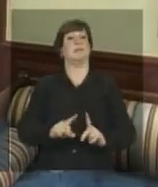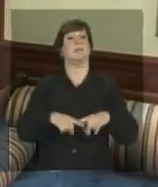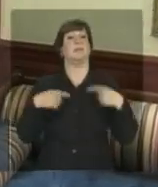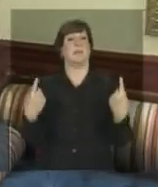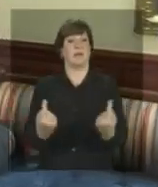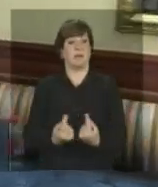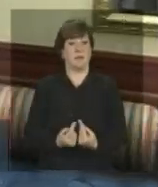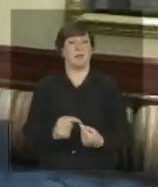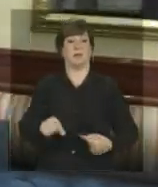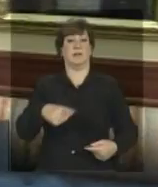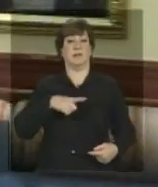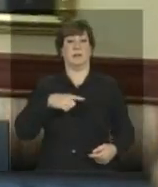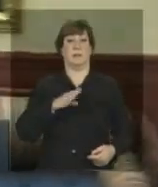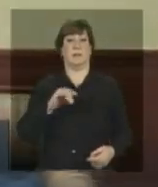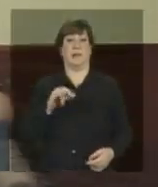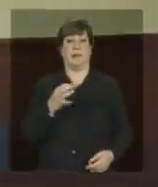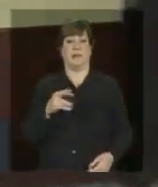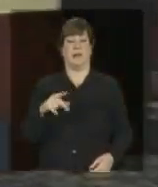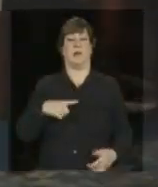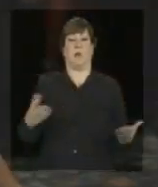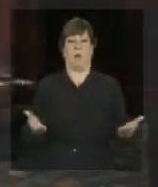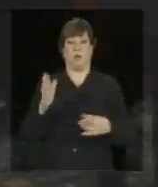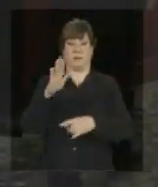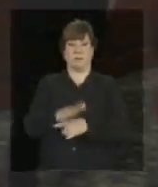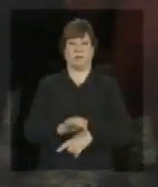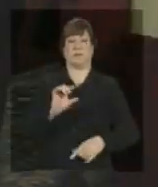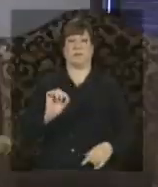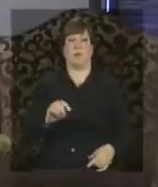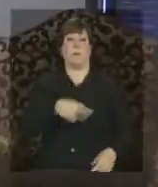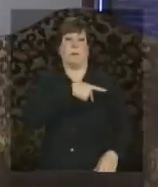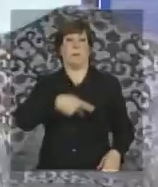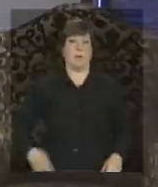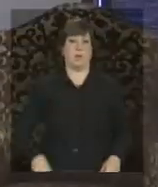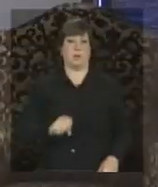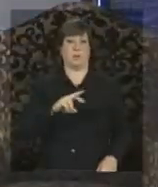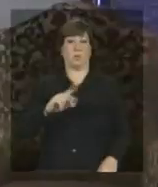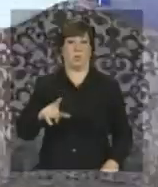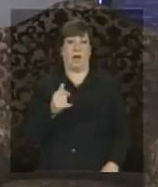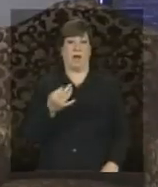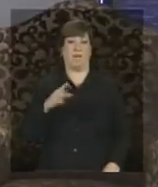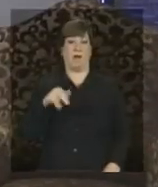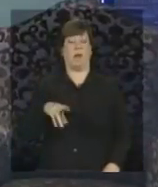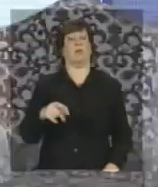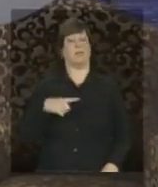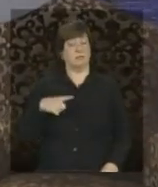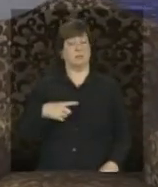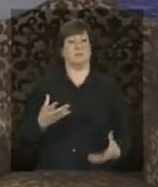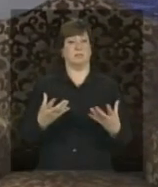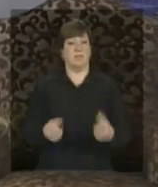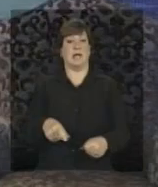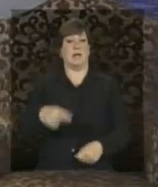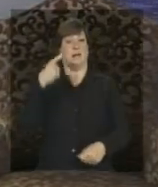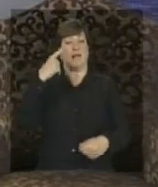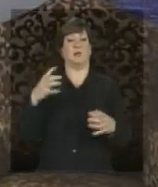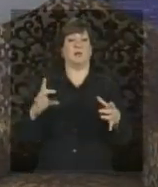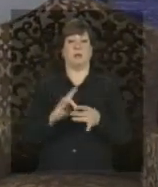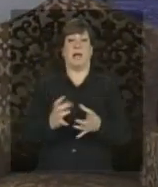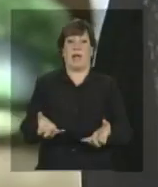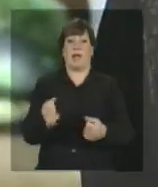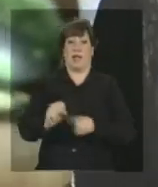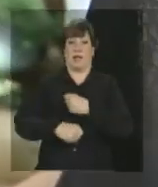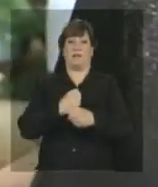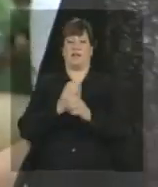presidenta Dilma russeff na tarde de hoje o presidente sulaa africano defendeu a ideia e disse que espera vê-la implementada já no ano que